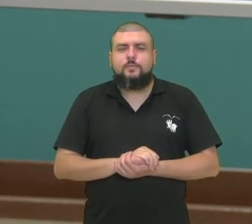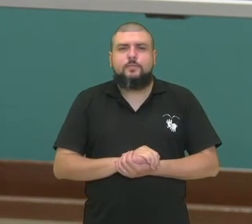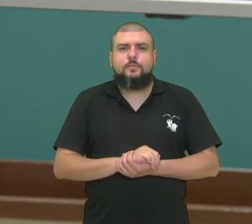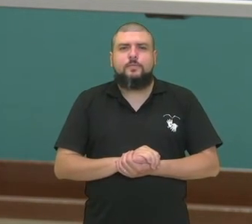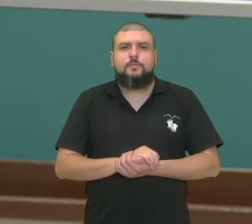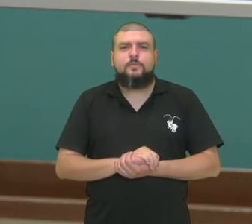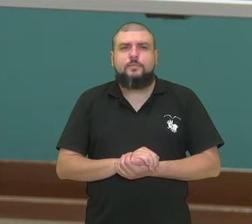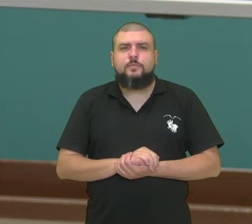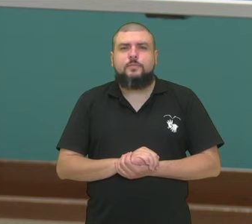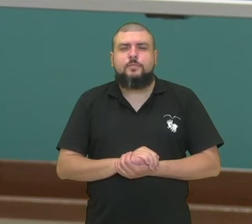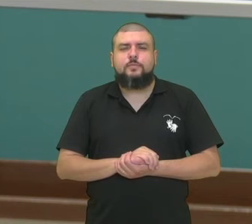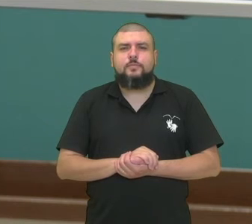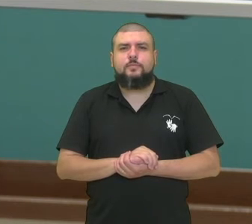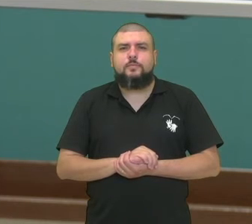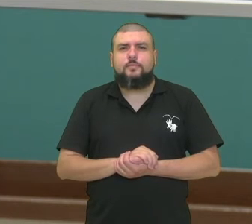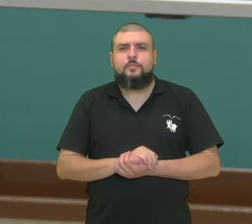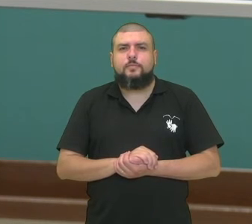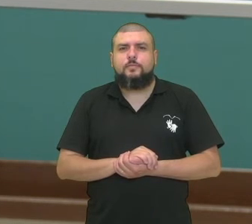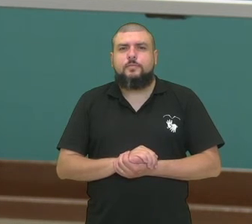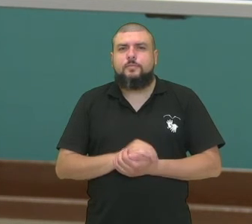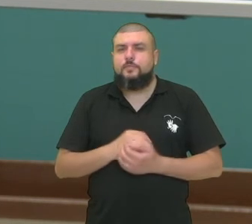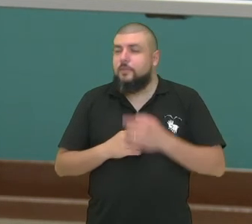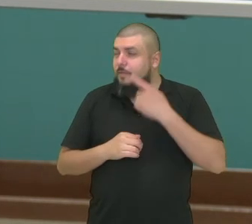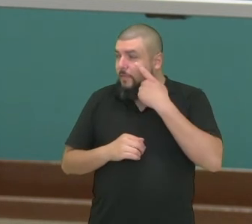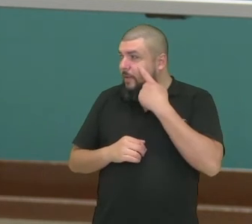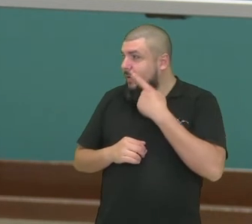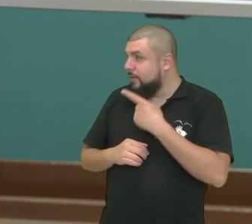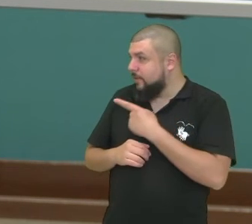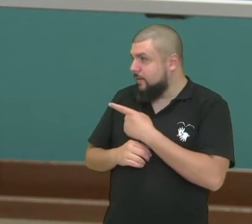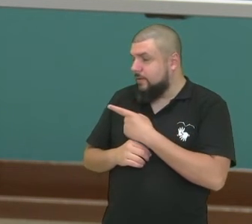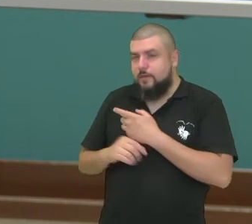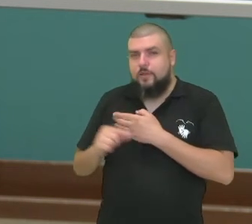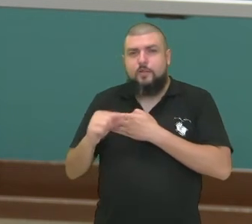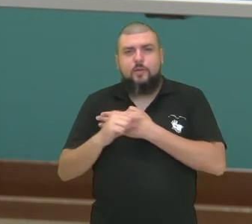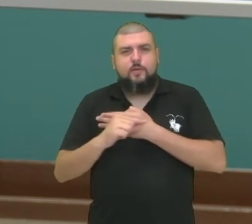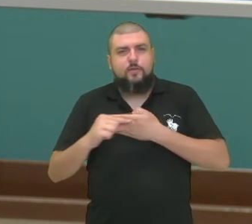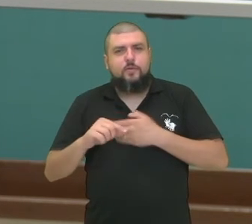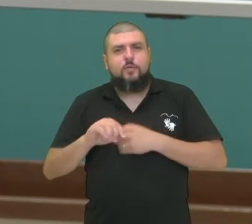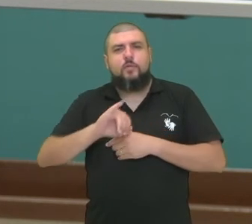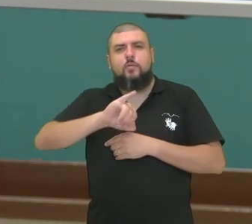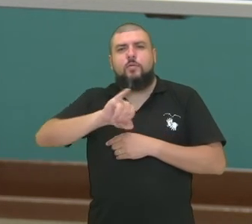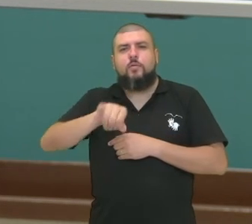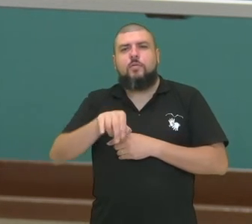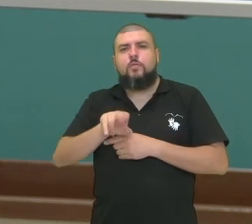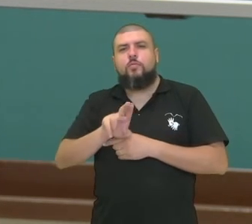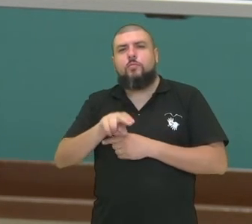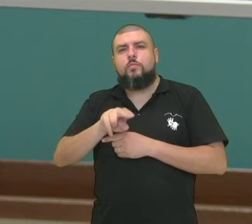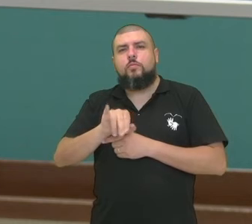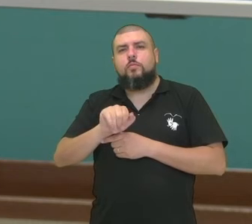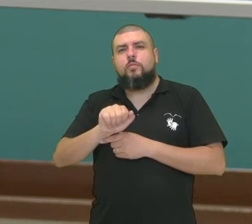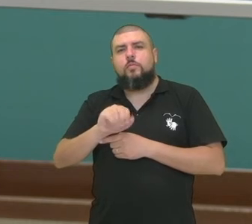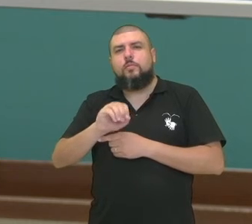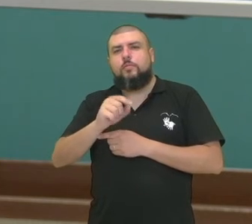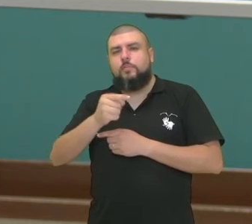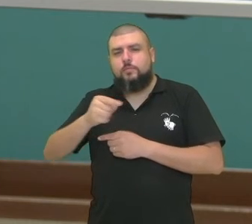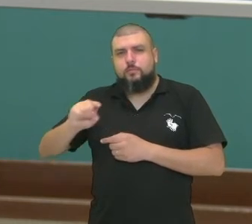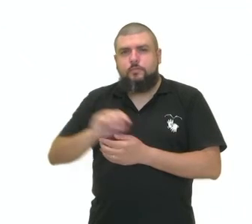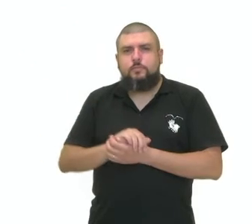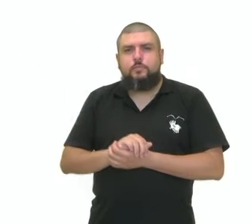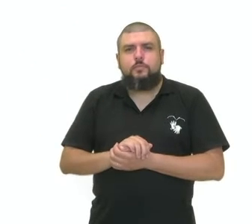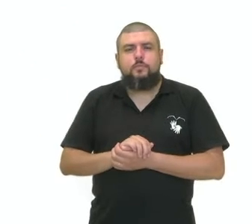A próxima charge é do cartunista Junião, está aqui a assinatura, né? Junião. E nós vemos o